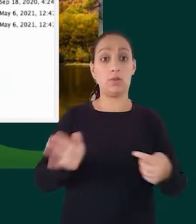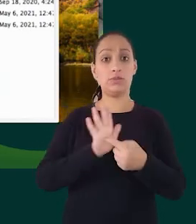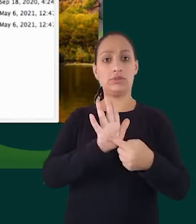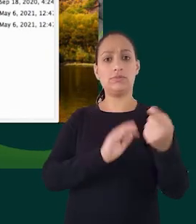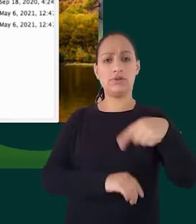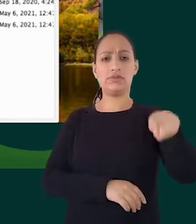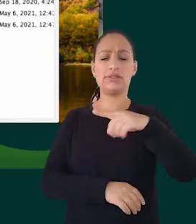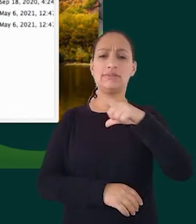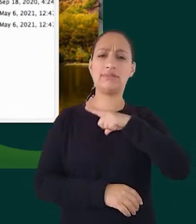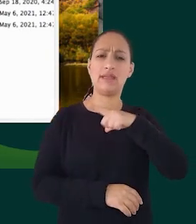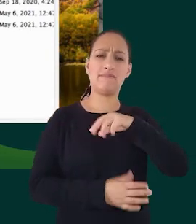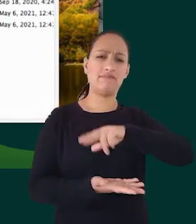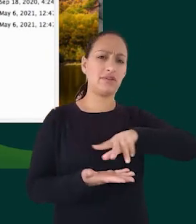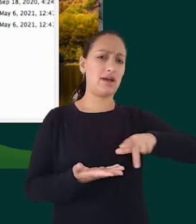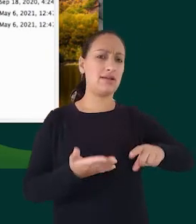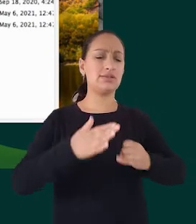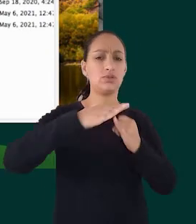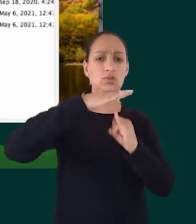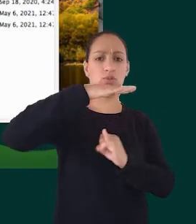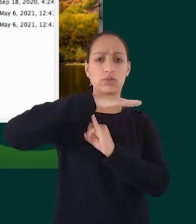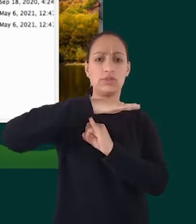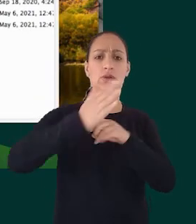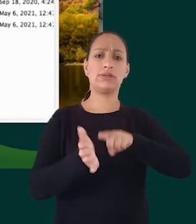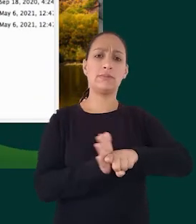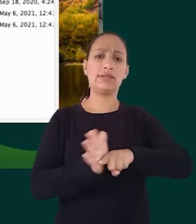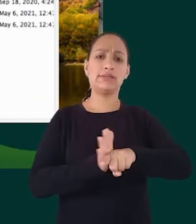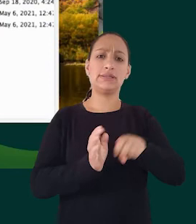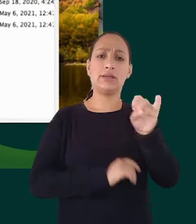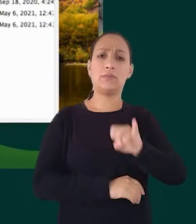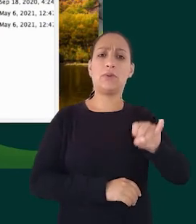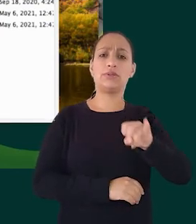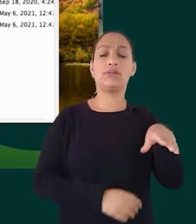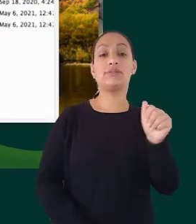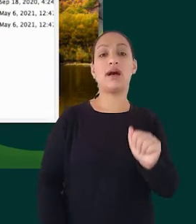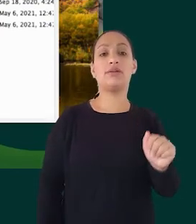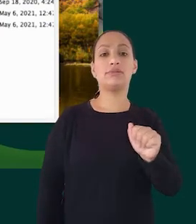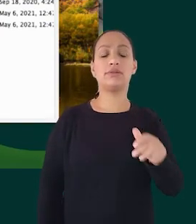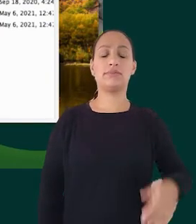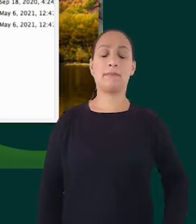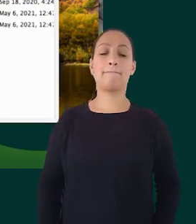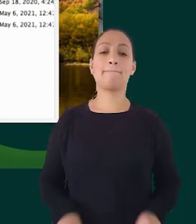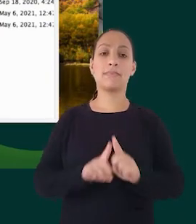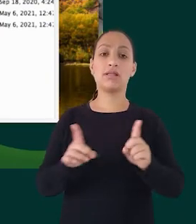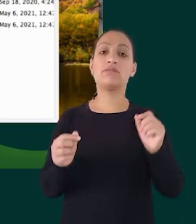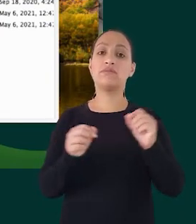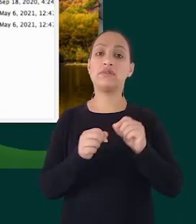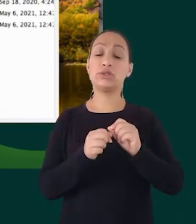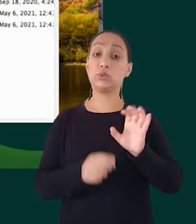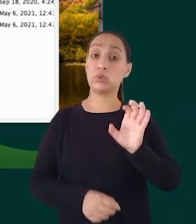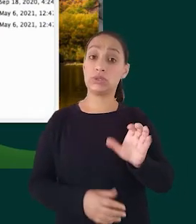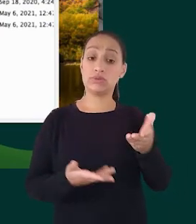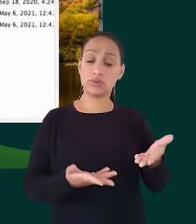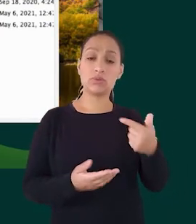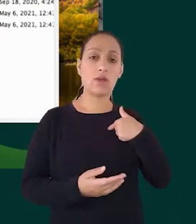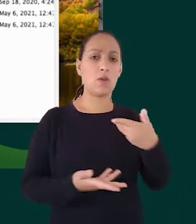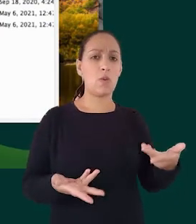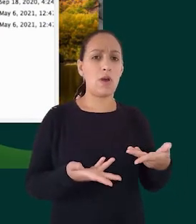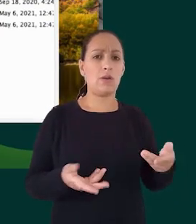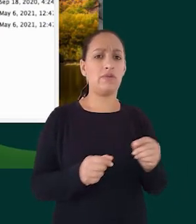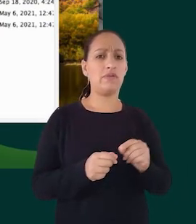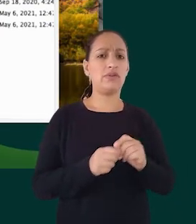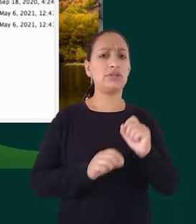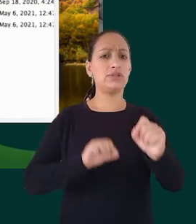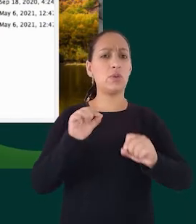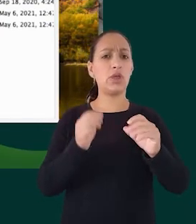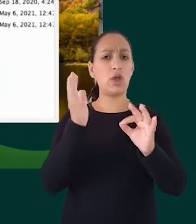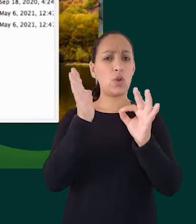várias instituições de pesquisa muito importantes associadas. Feito isso, eu vou pegar aqui, com este